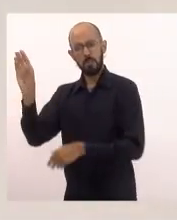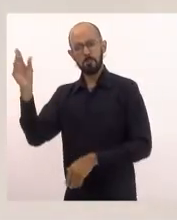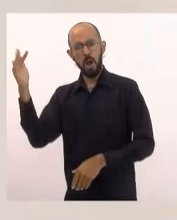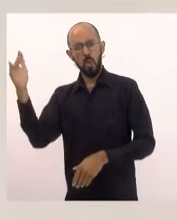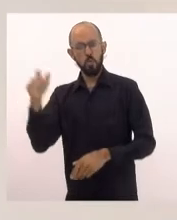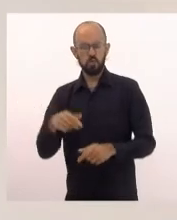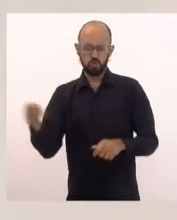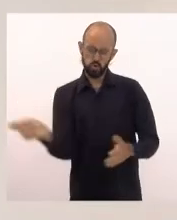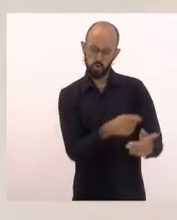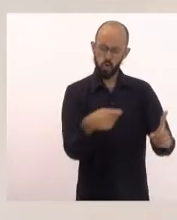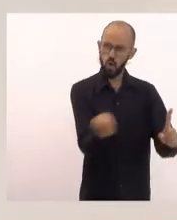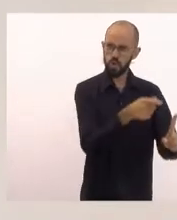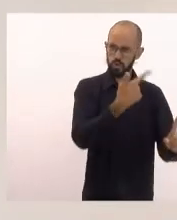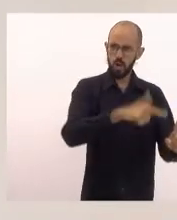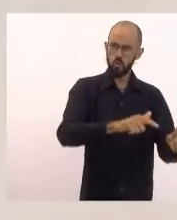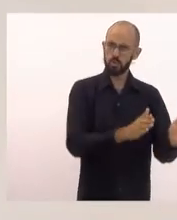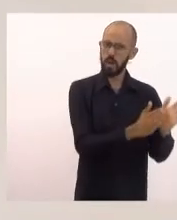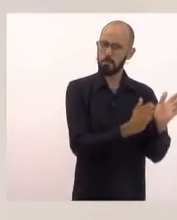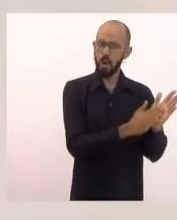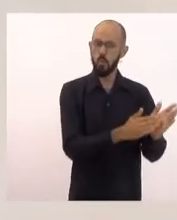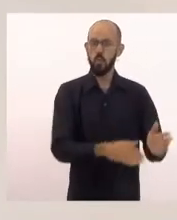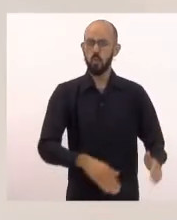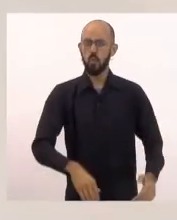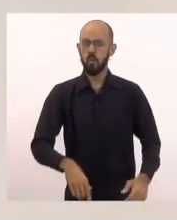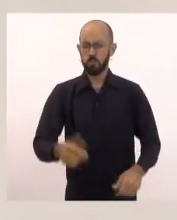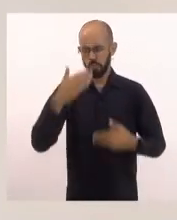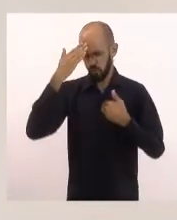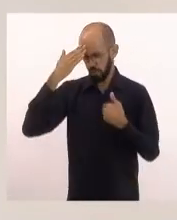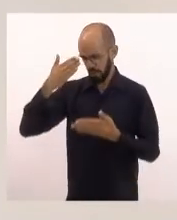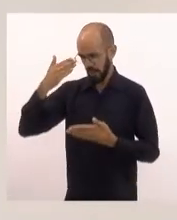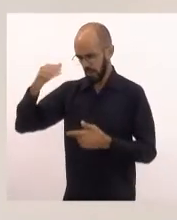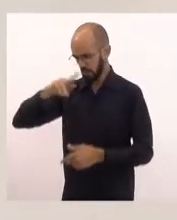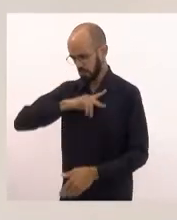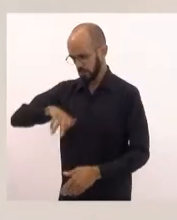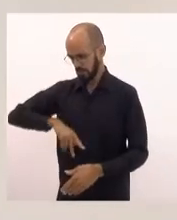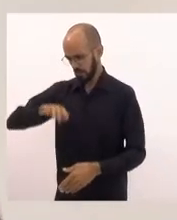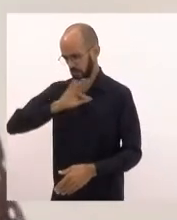deputada Marta Rocha. Obrigada a todos que nos acompanham nesse expediente final.